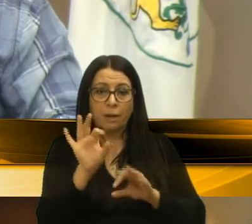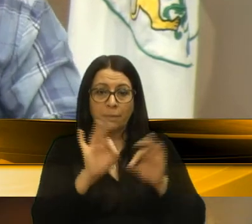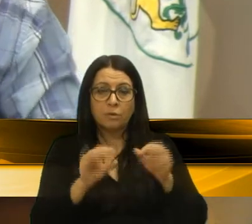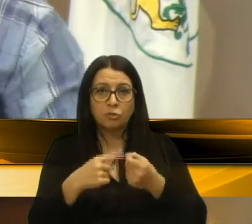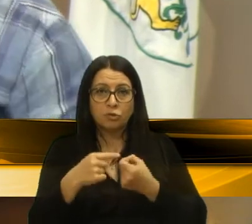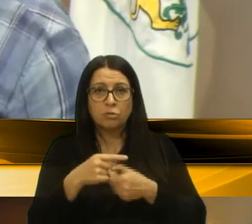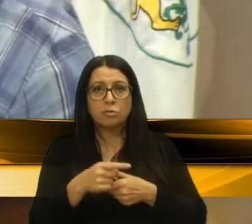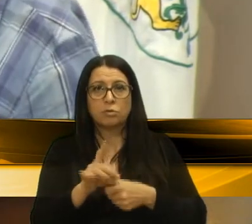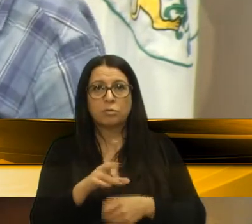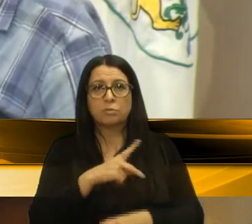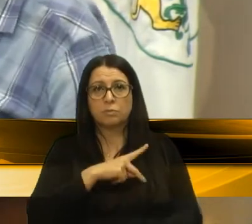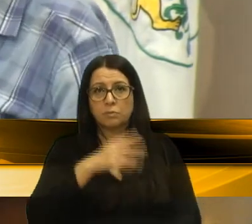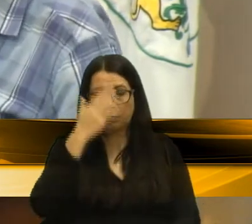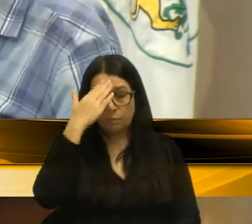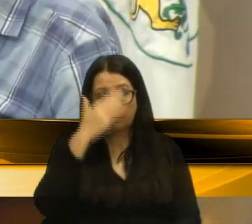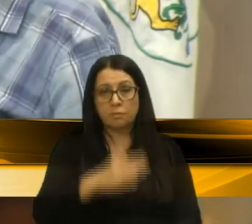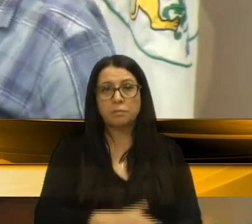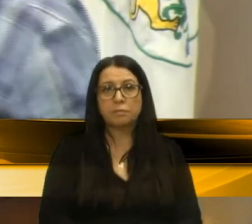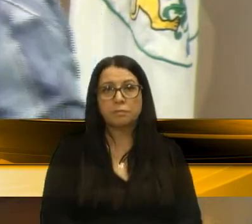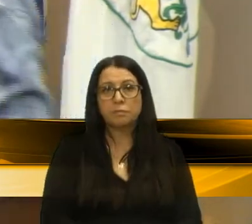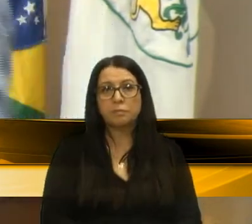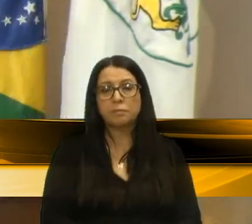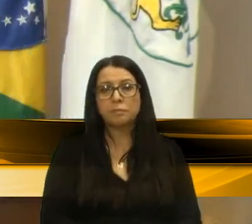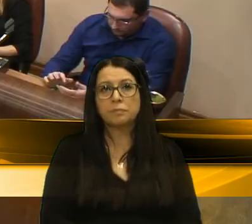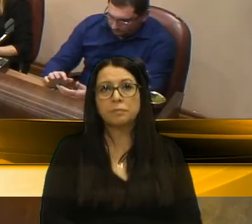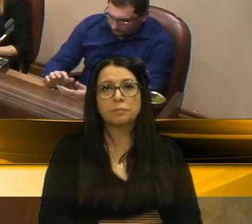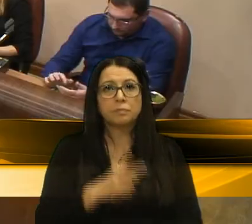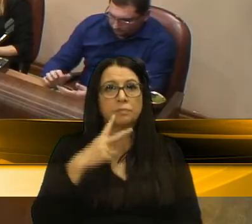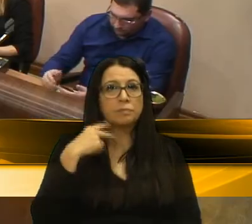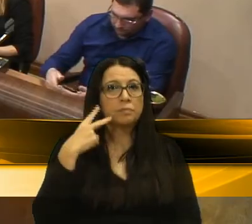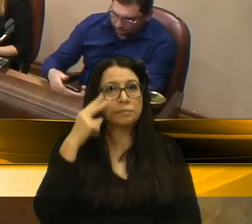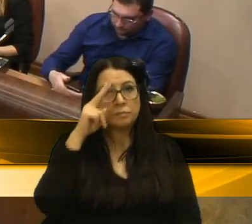diretor para isso o presidente muito obrigado b do velocino